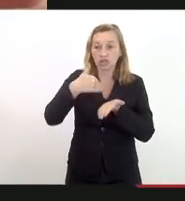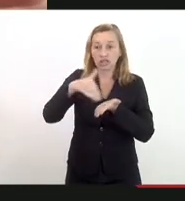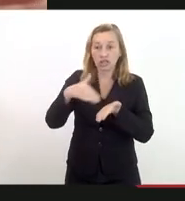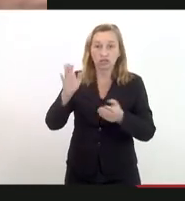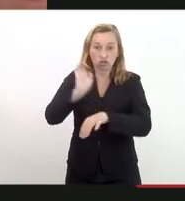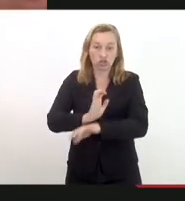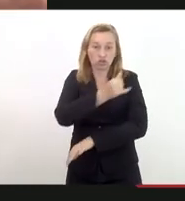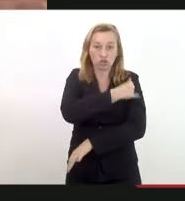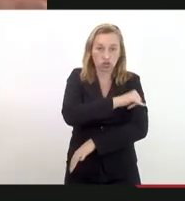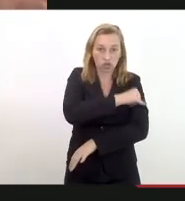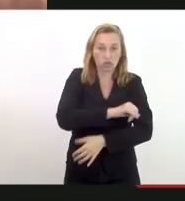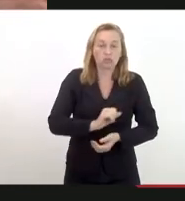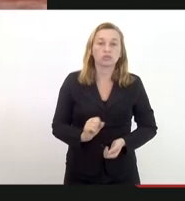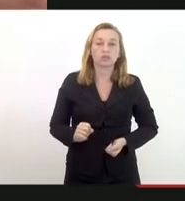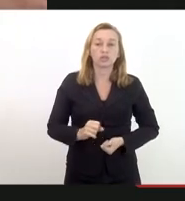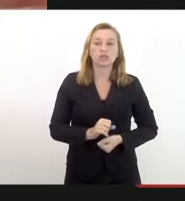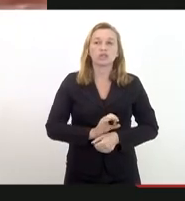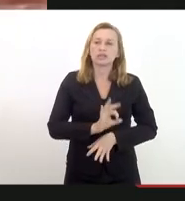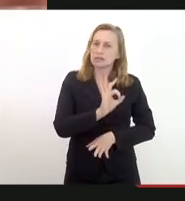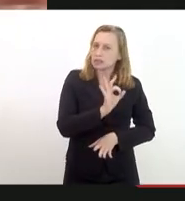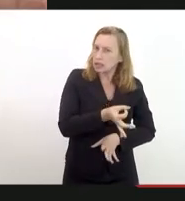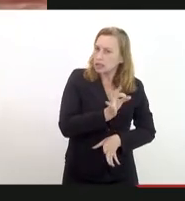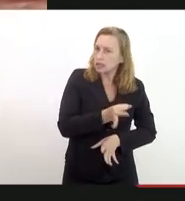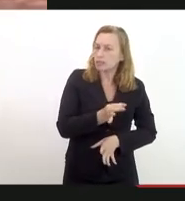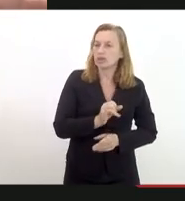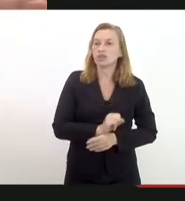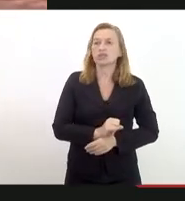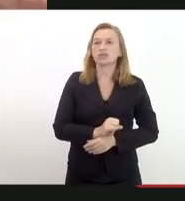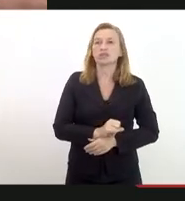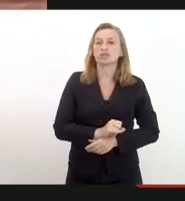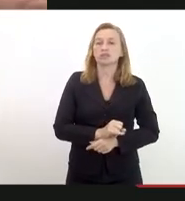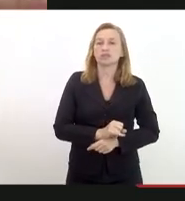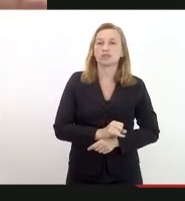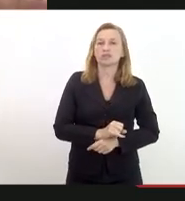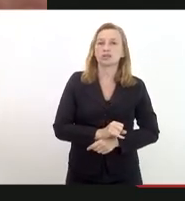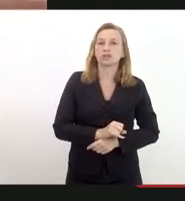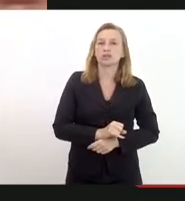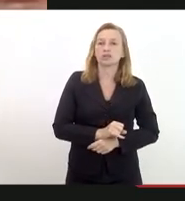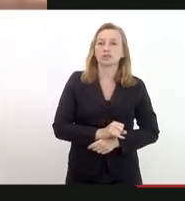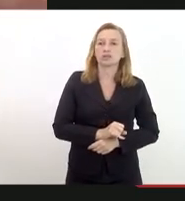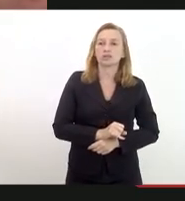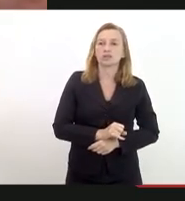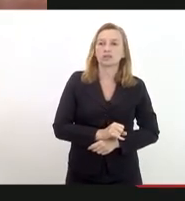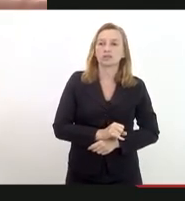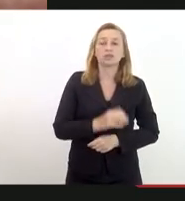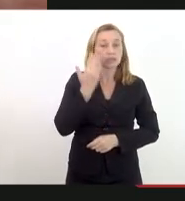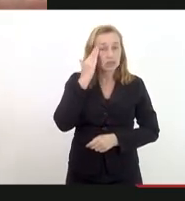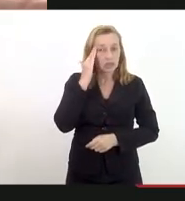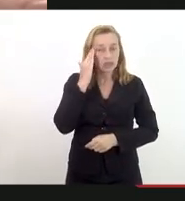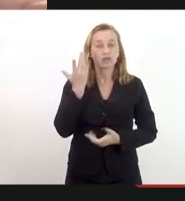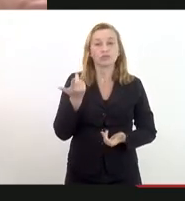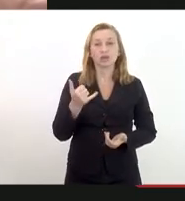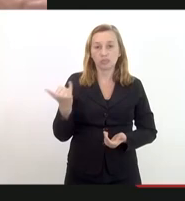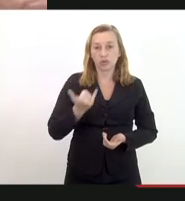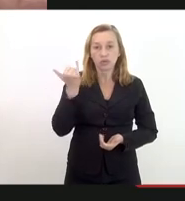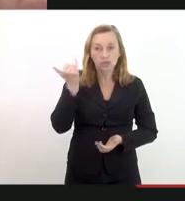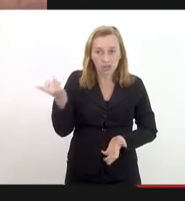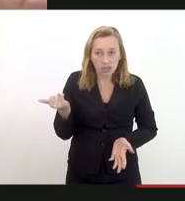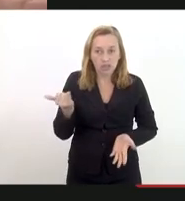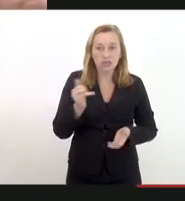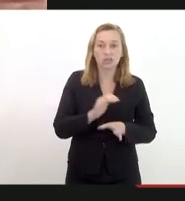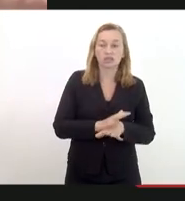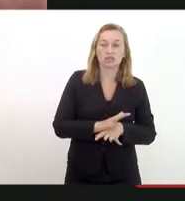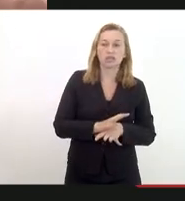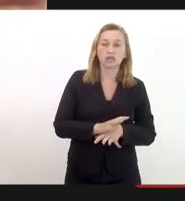Janeiro. A gente entende, obviamente, que deve ser uma ação intersetorial. A gente não entende tuberculose sendo